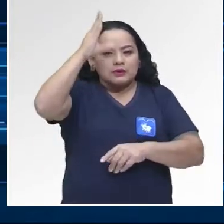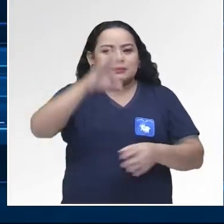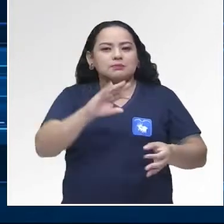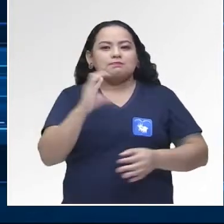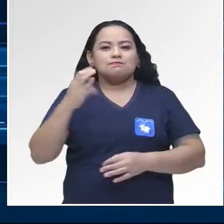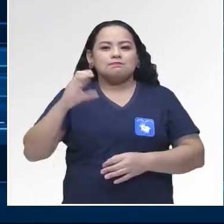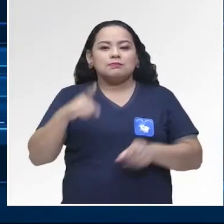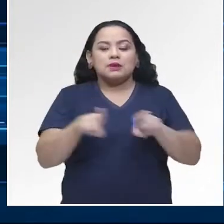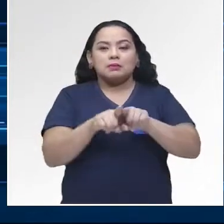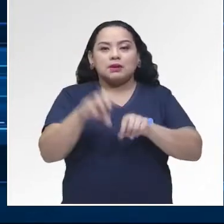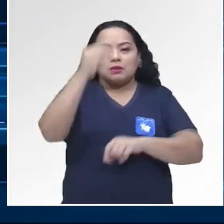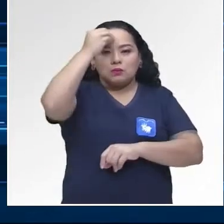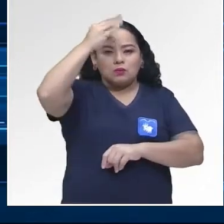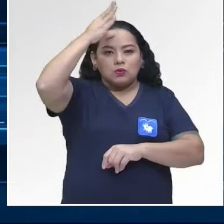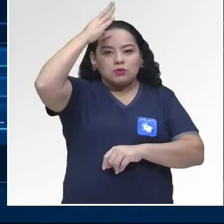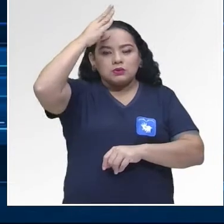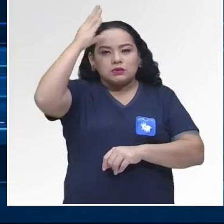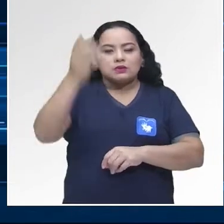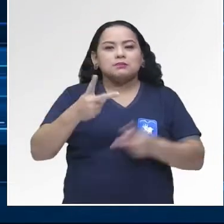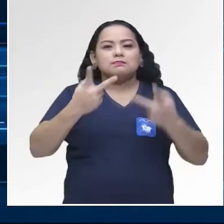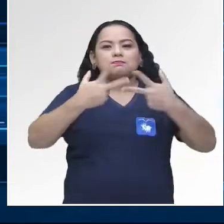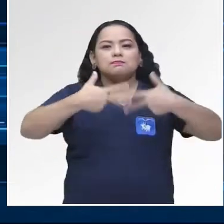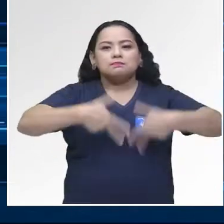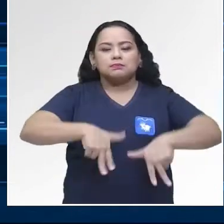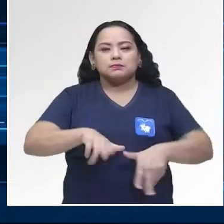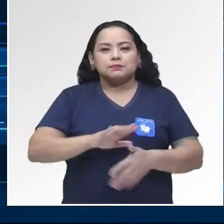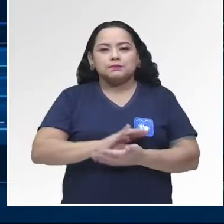científico e o conhecimento de etnias.